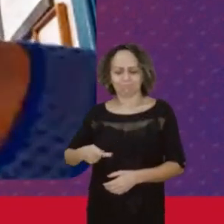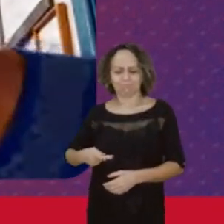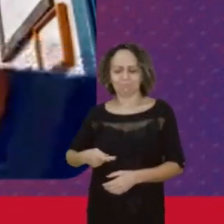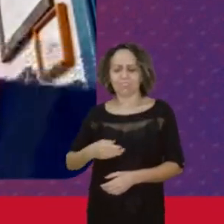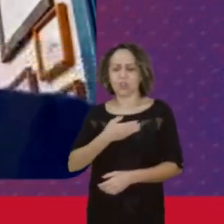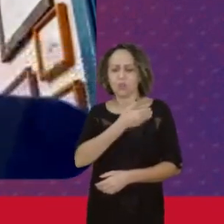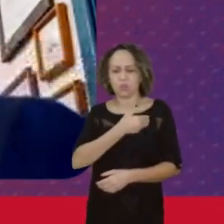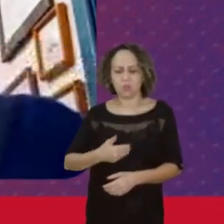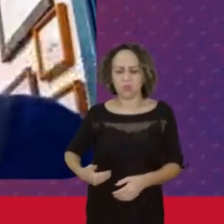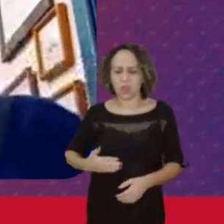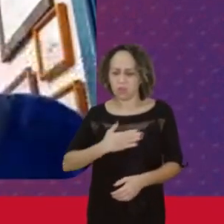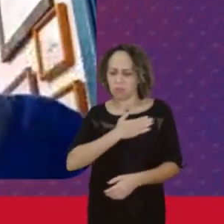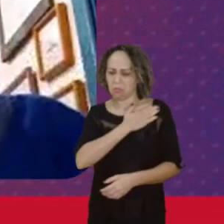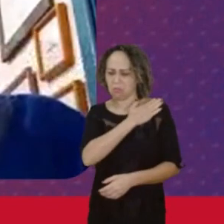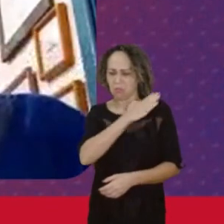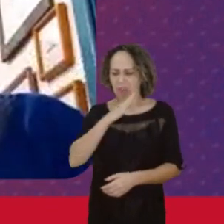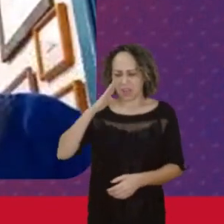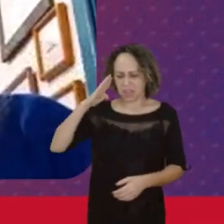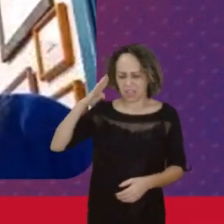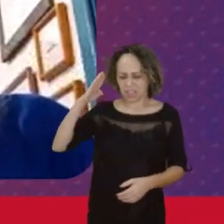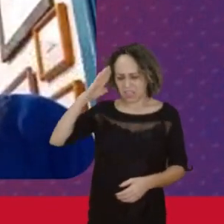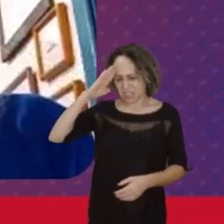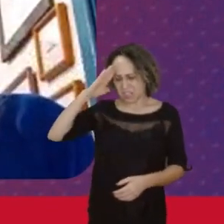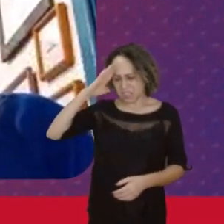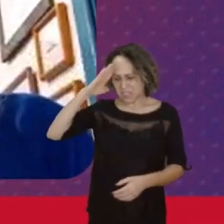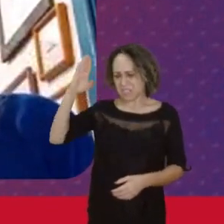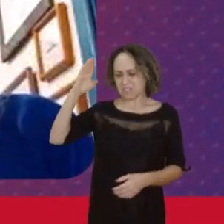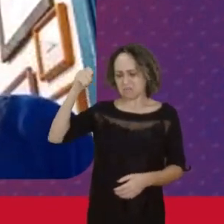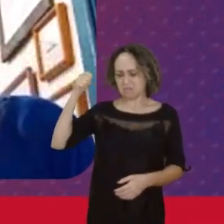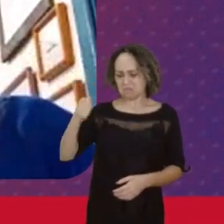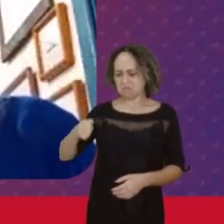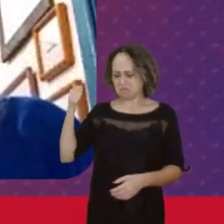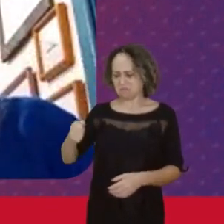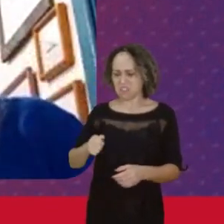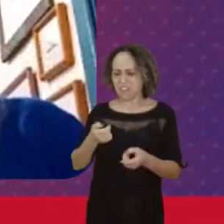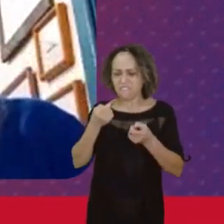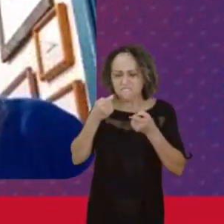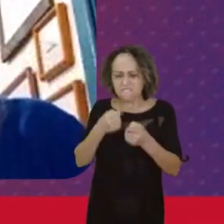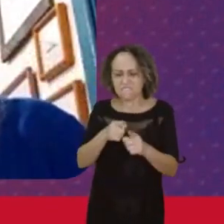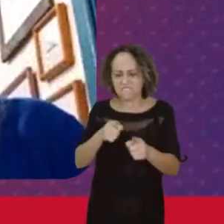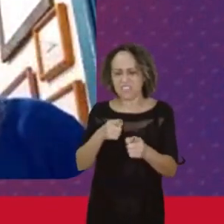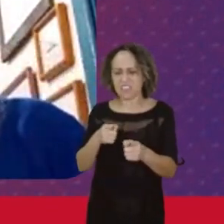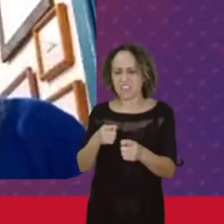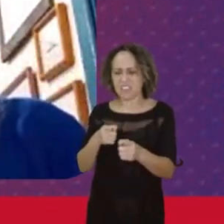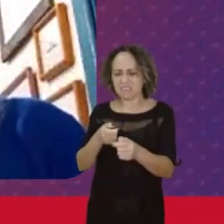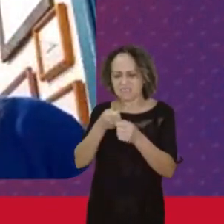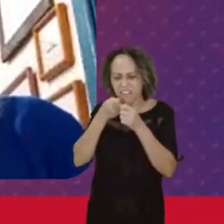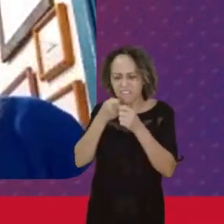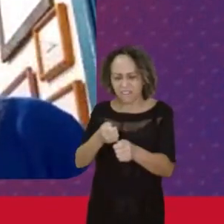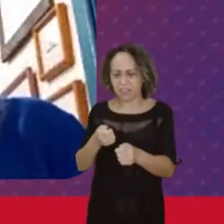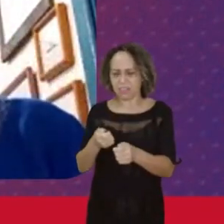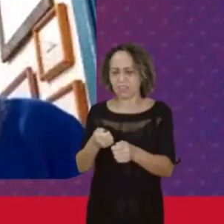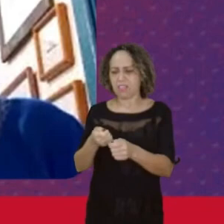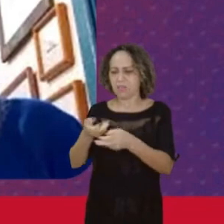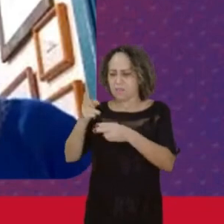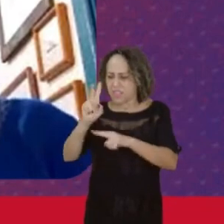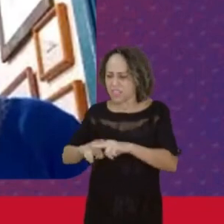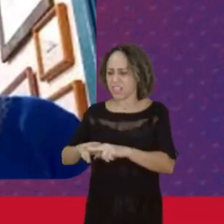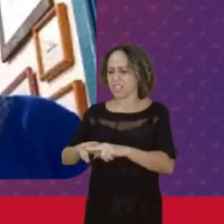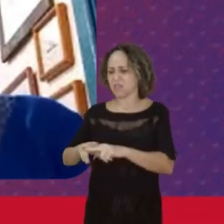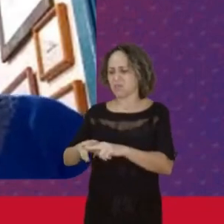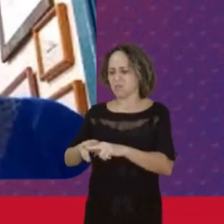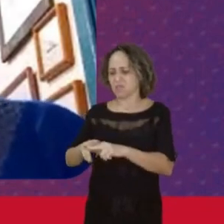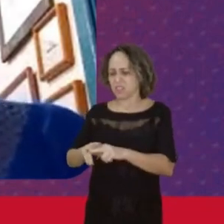com violência, com perseguição e assassinatos, ocultamento de cadáveres, e, no